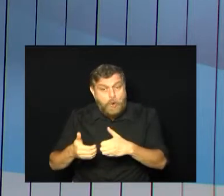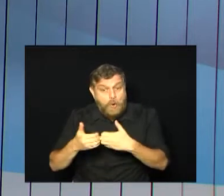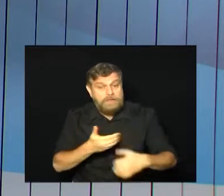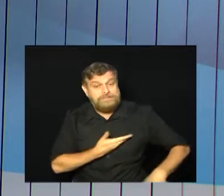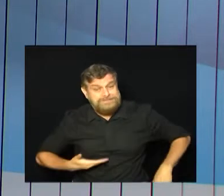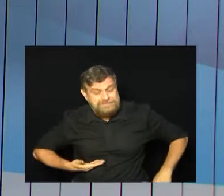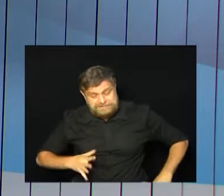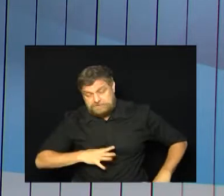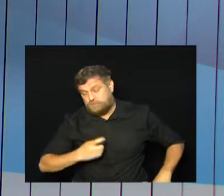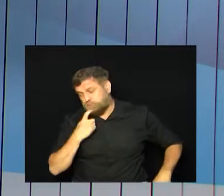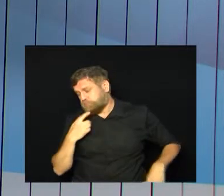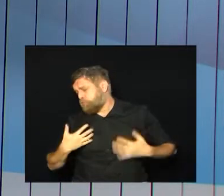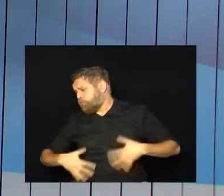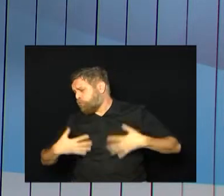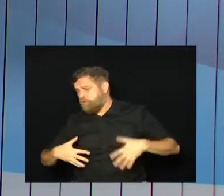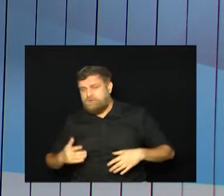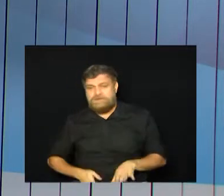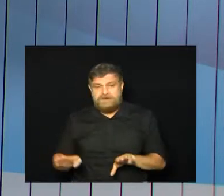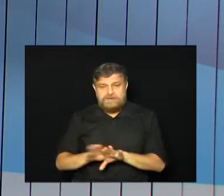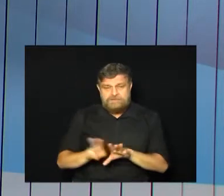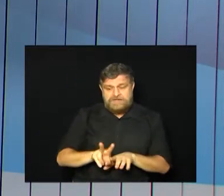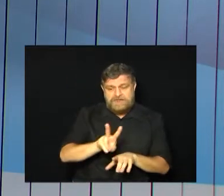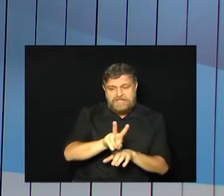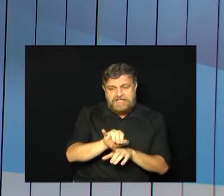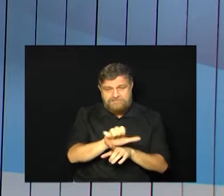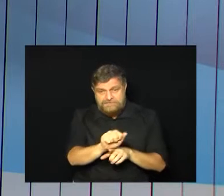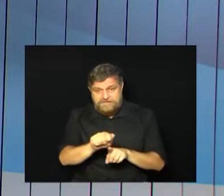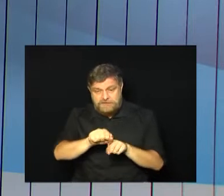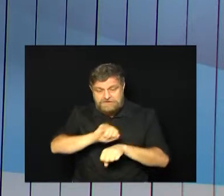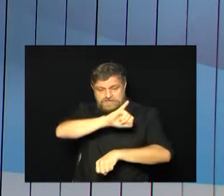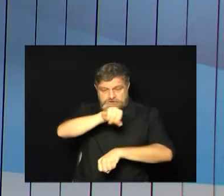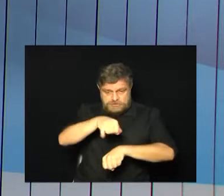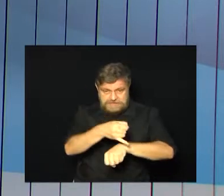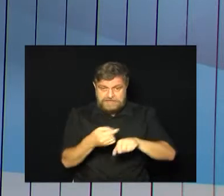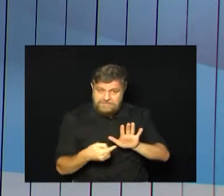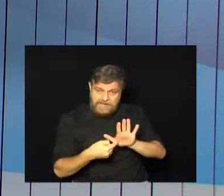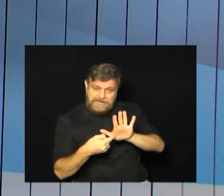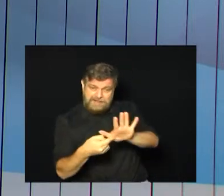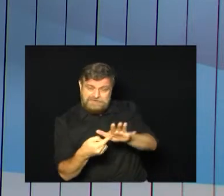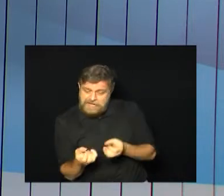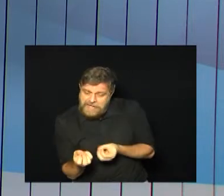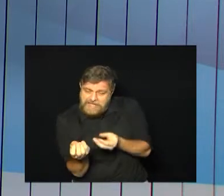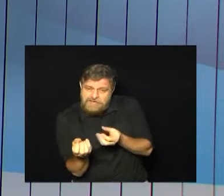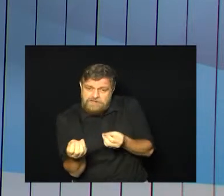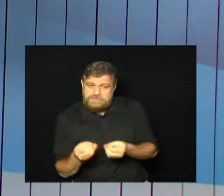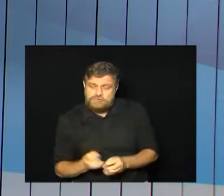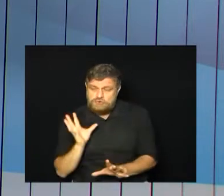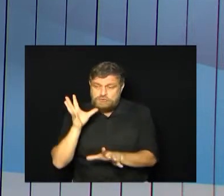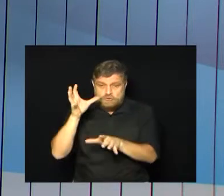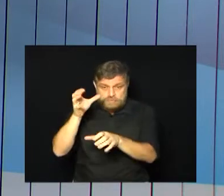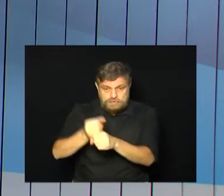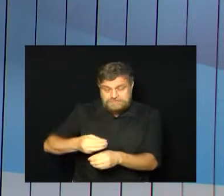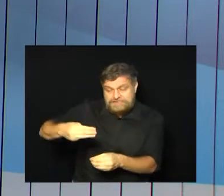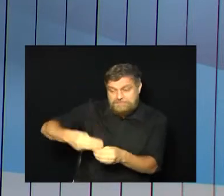de Campinas. A Viviane Novaes, durante este mês de janeiro, vai trazer para nós todas as informações da metrópole de